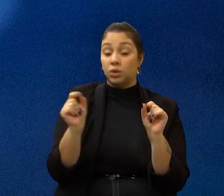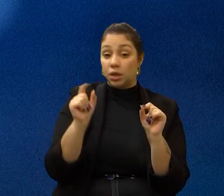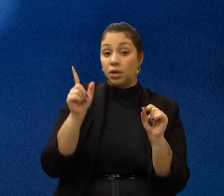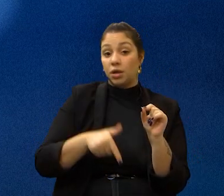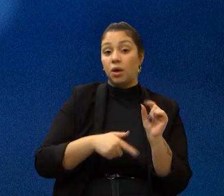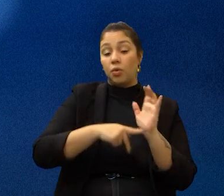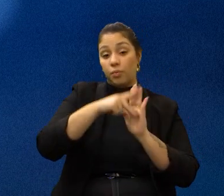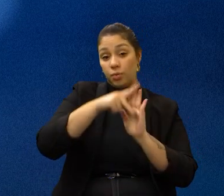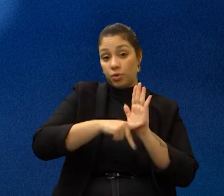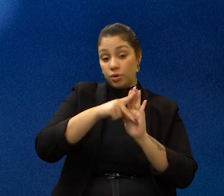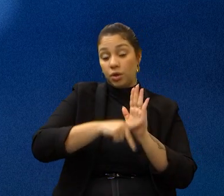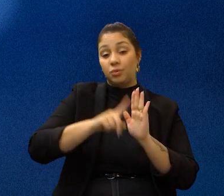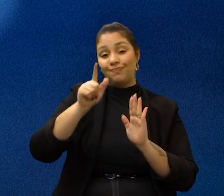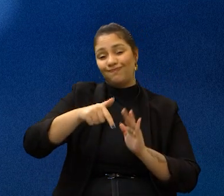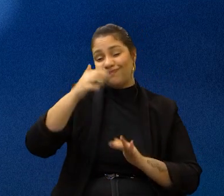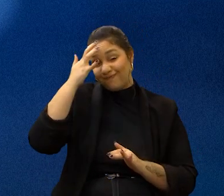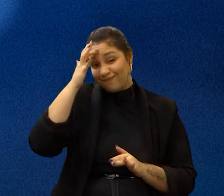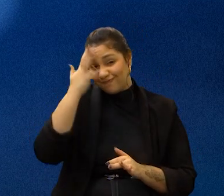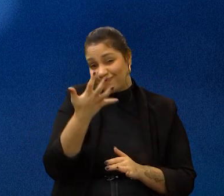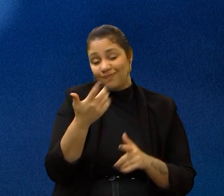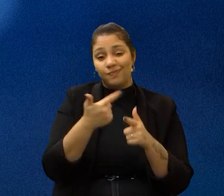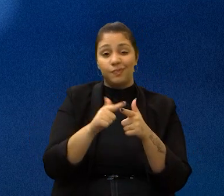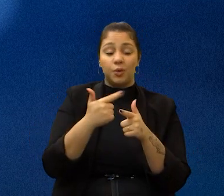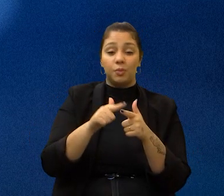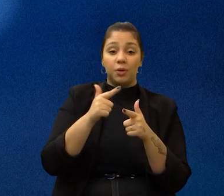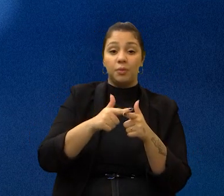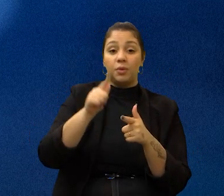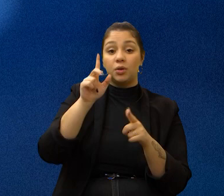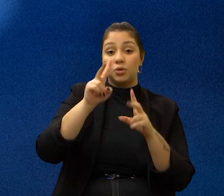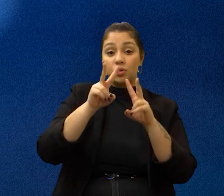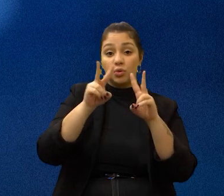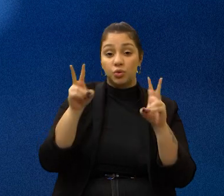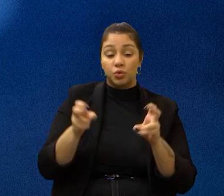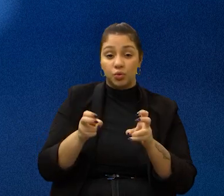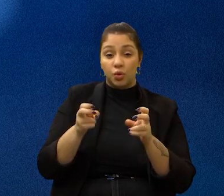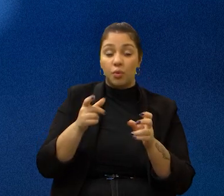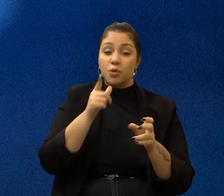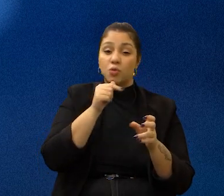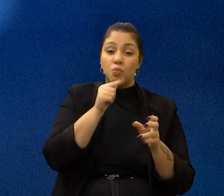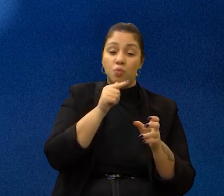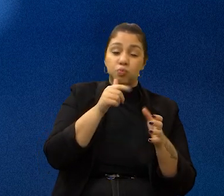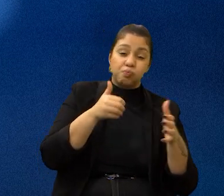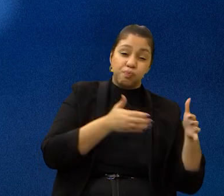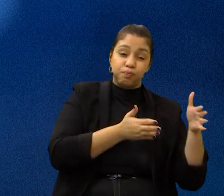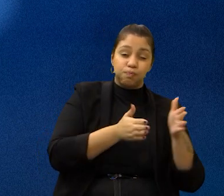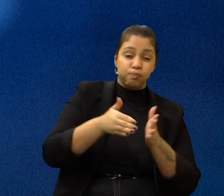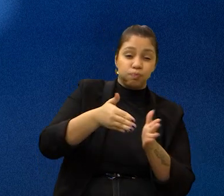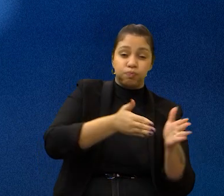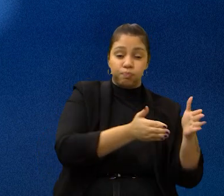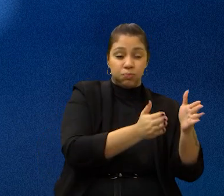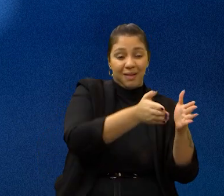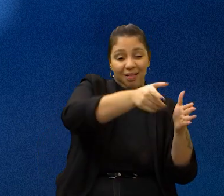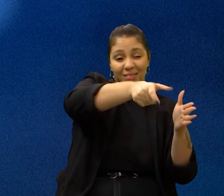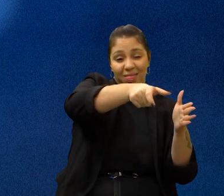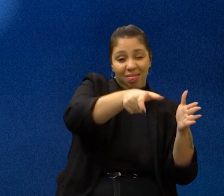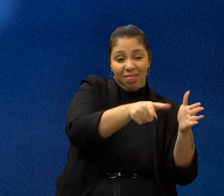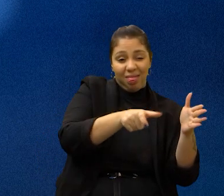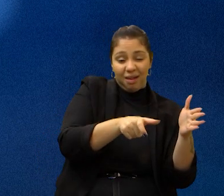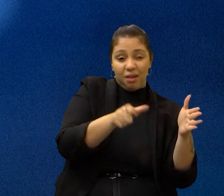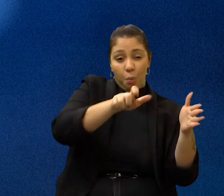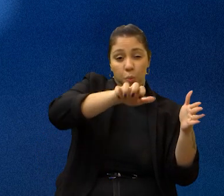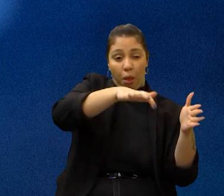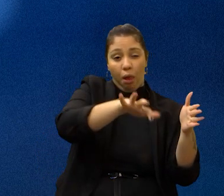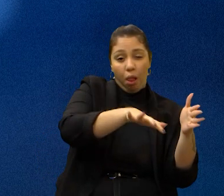solicitou a viabilização do projeto para resolver o problema das margens do Córrego Piçarrão